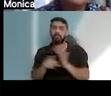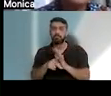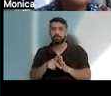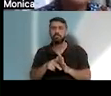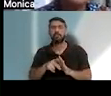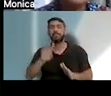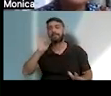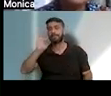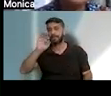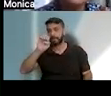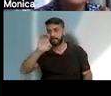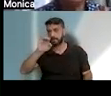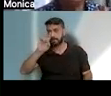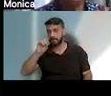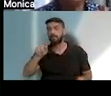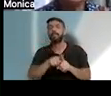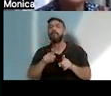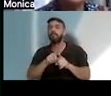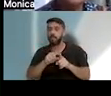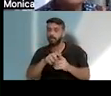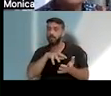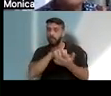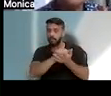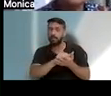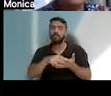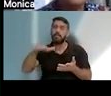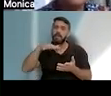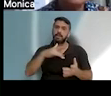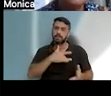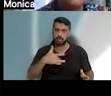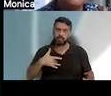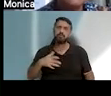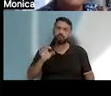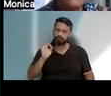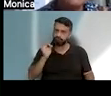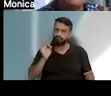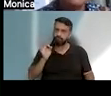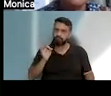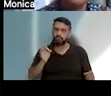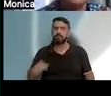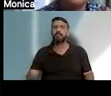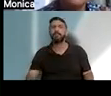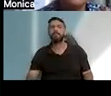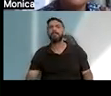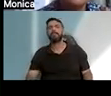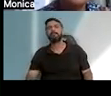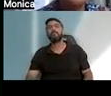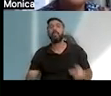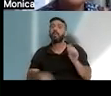Também podem se inscrever na área de saúde. Então, a gente já competiu na área de